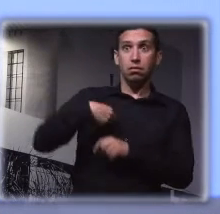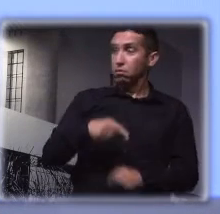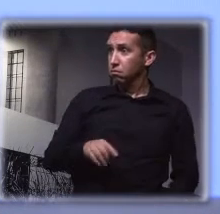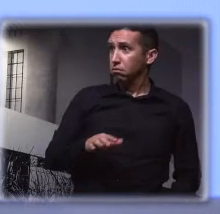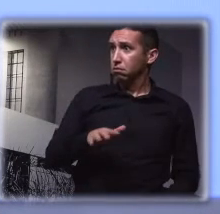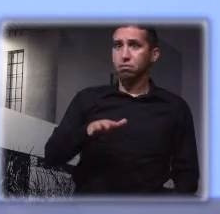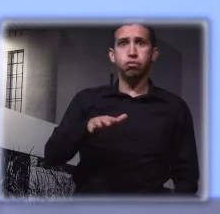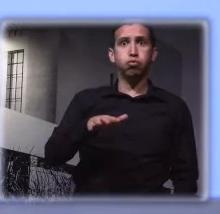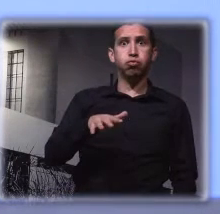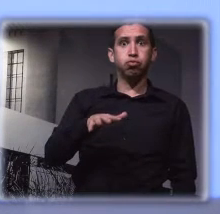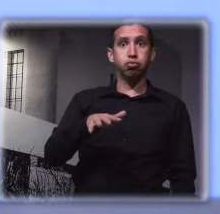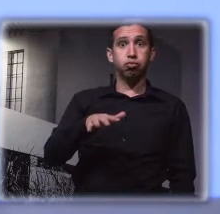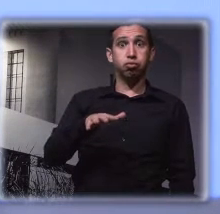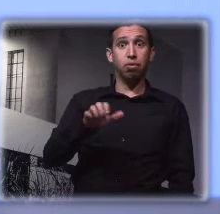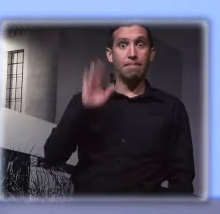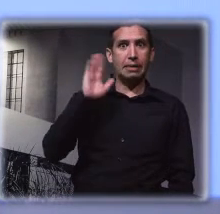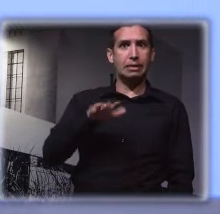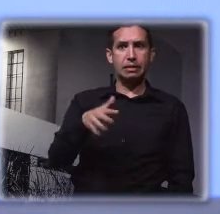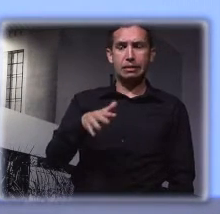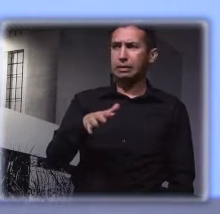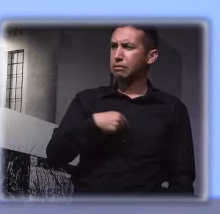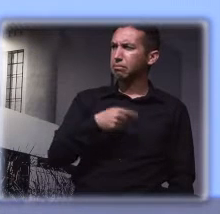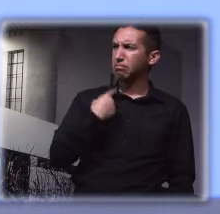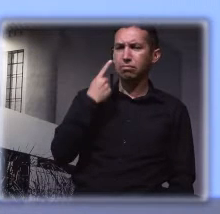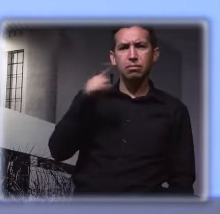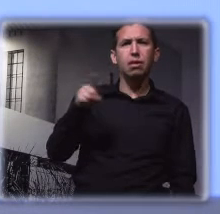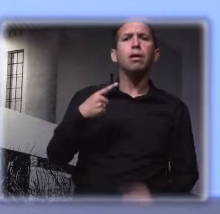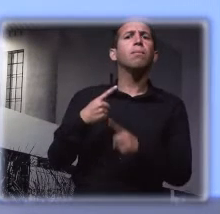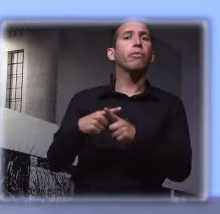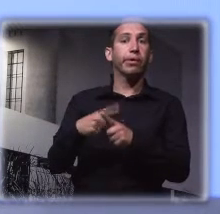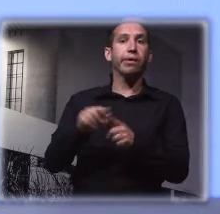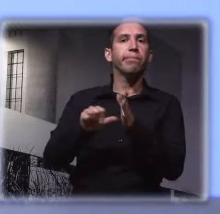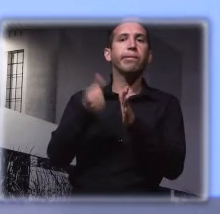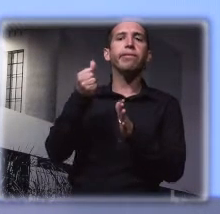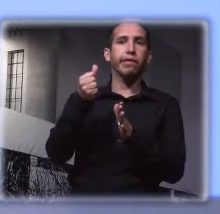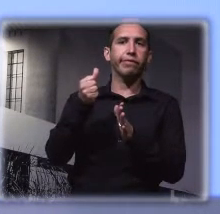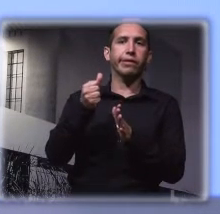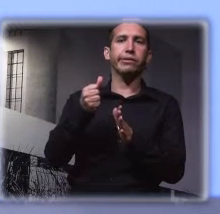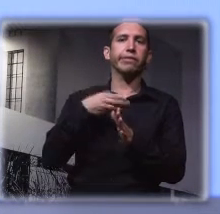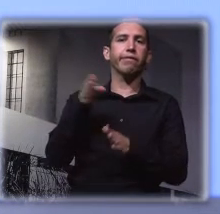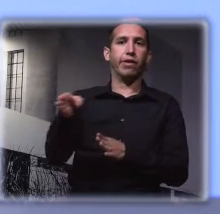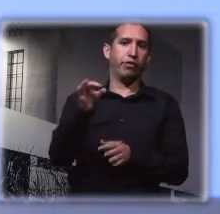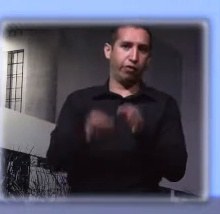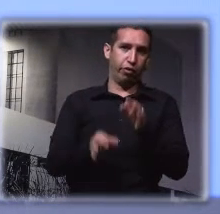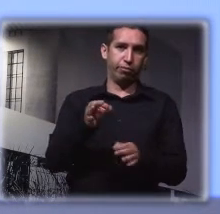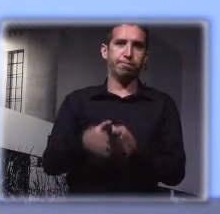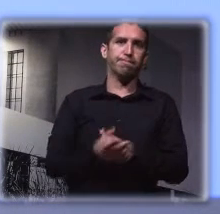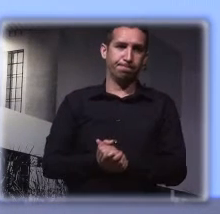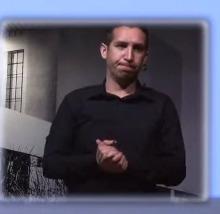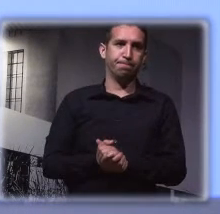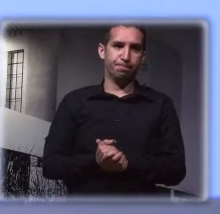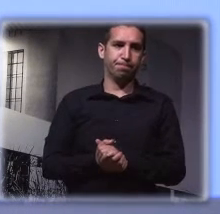mais atemorizada ainda do que ela já estava, porque é a primeira vez que ela vai num fórum.